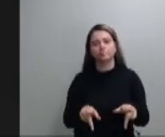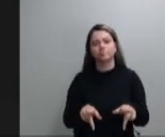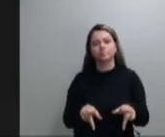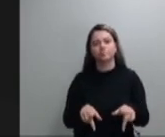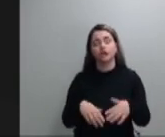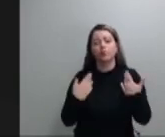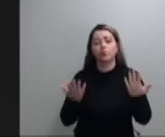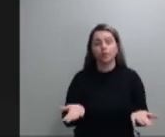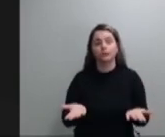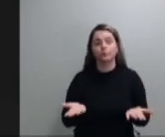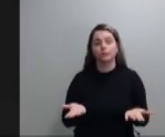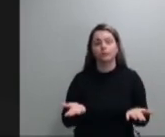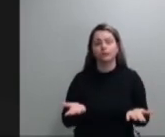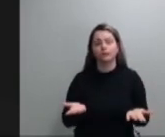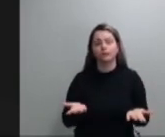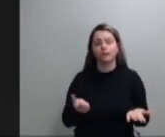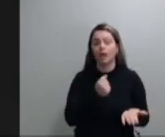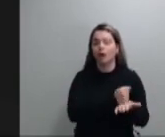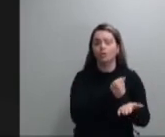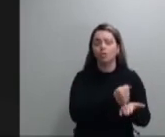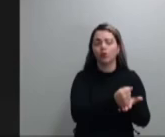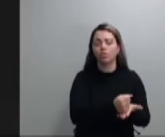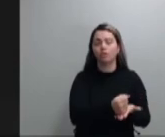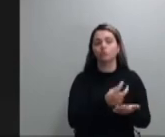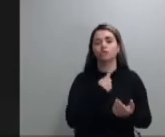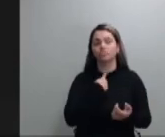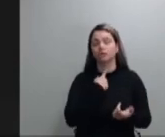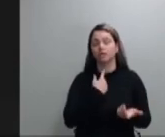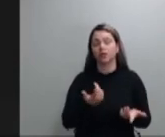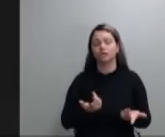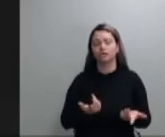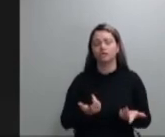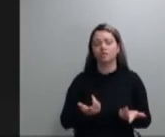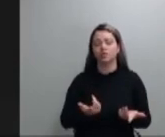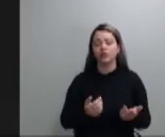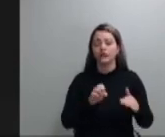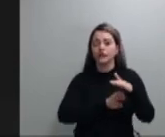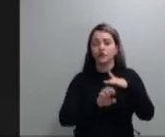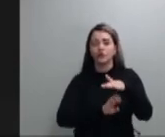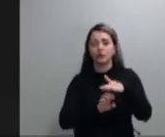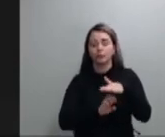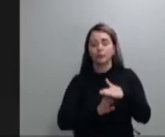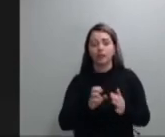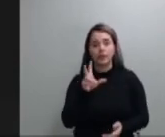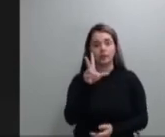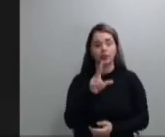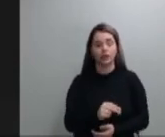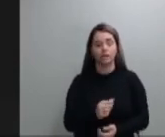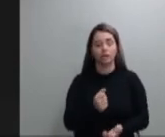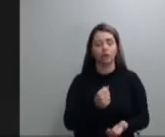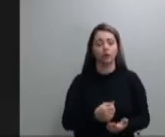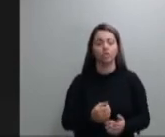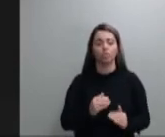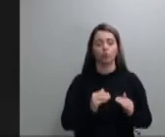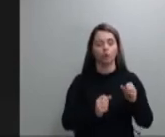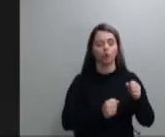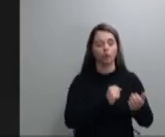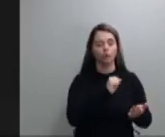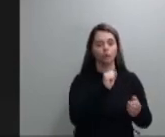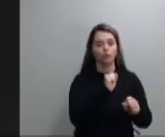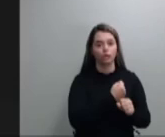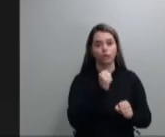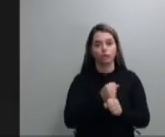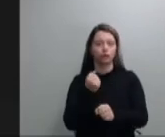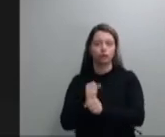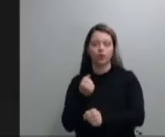um acordo de vontades que não entre empresas que não se concretiza visando o controle uma da outra